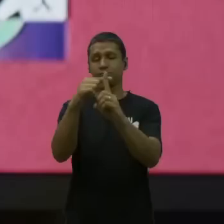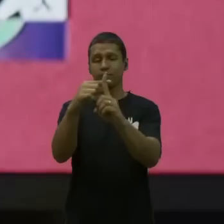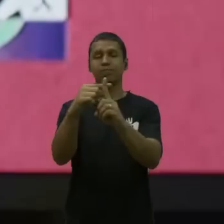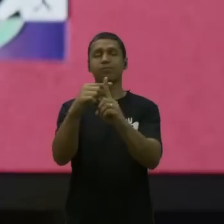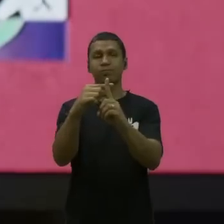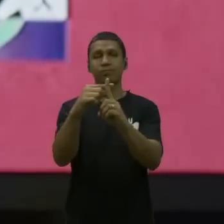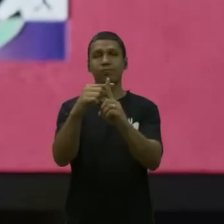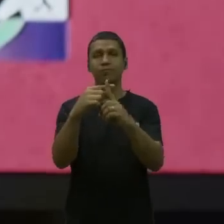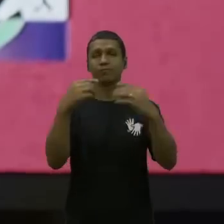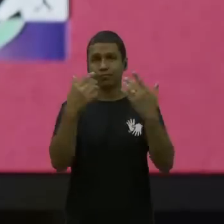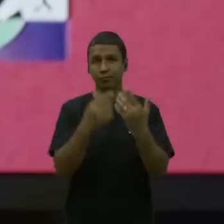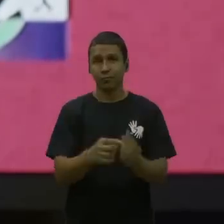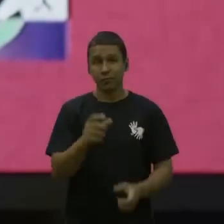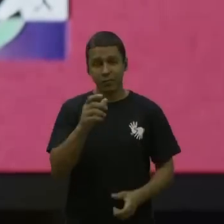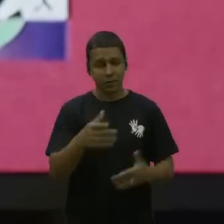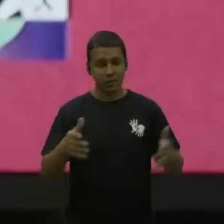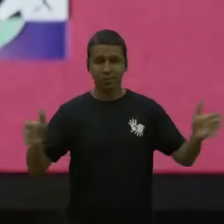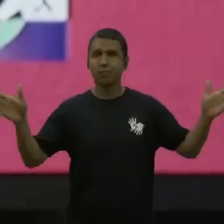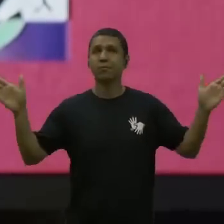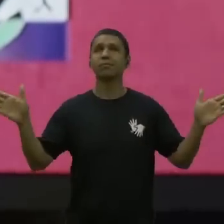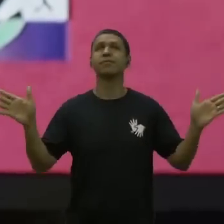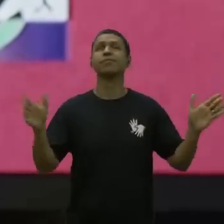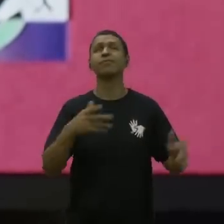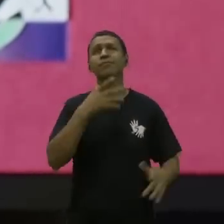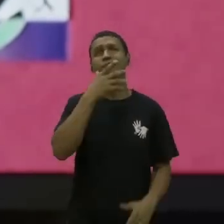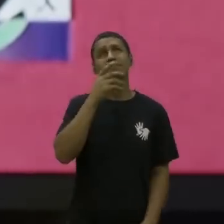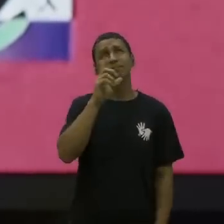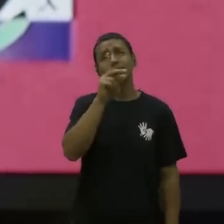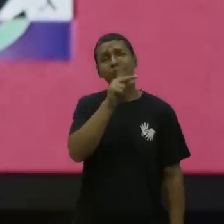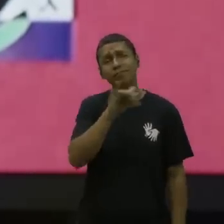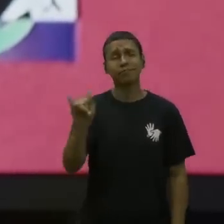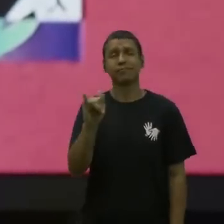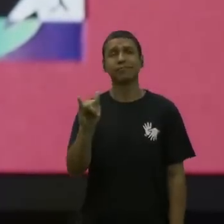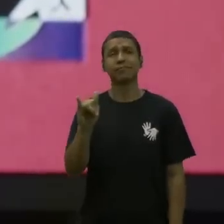E alguém com os braços abertos disse, Pai,